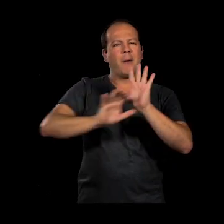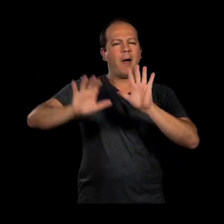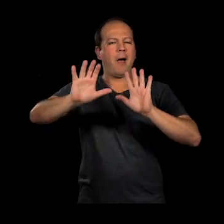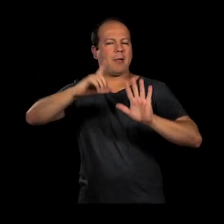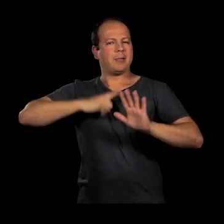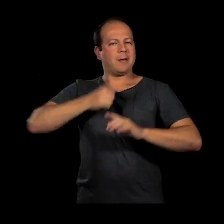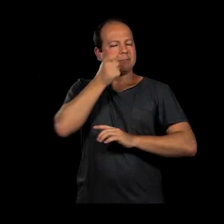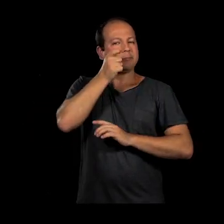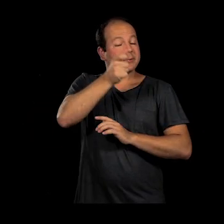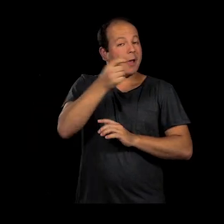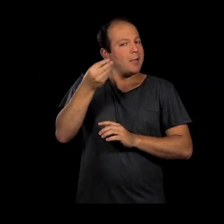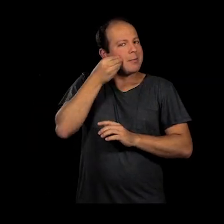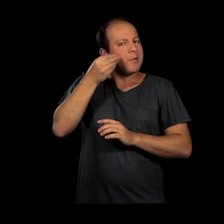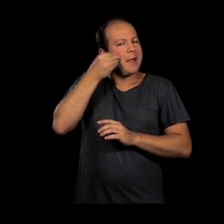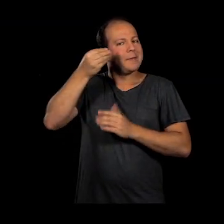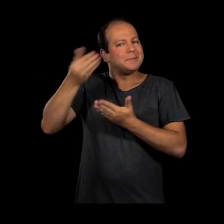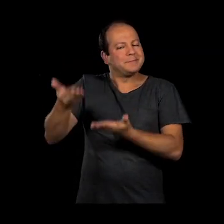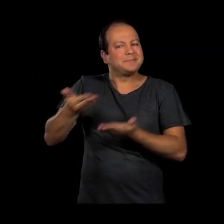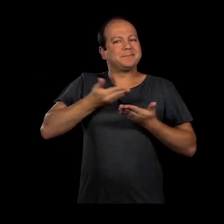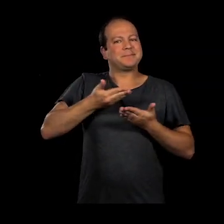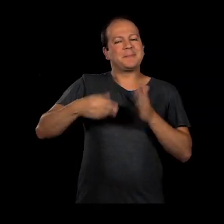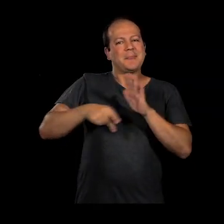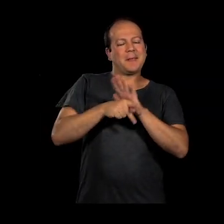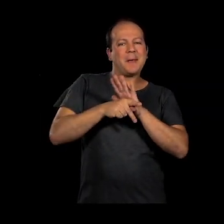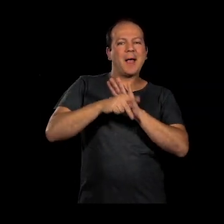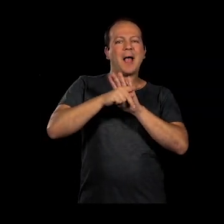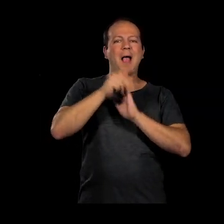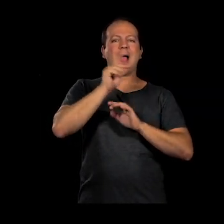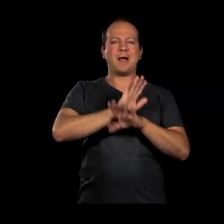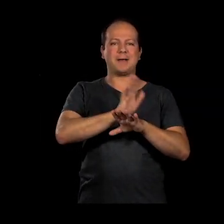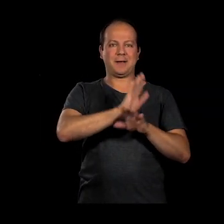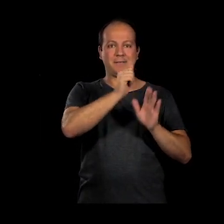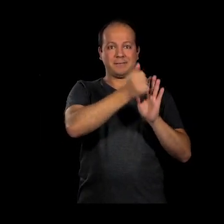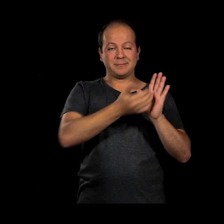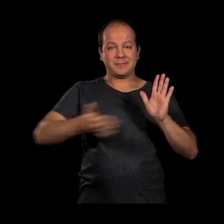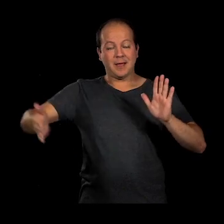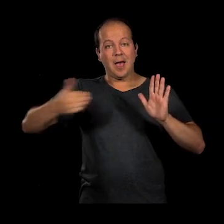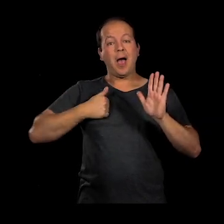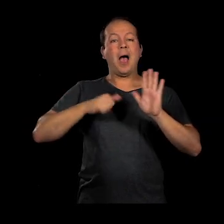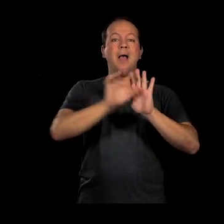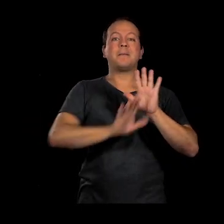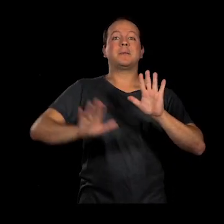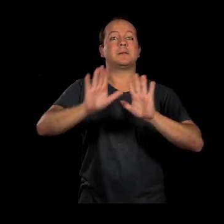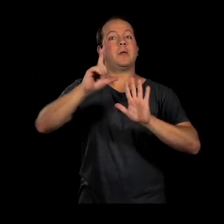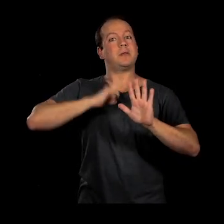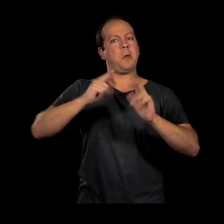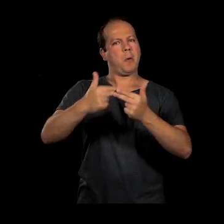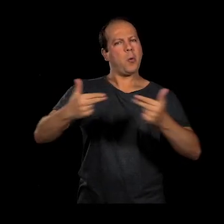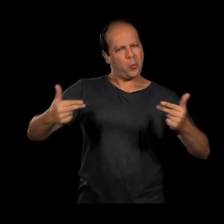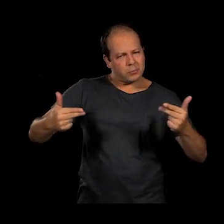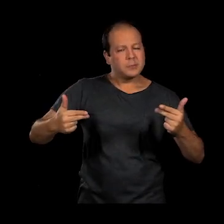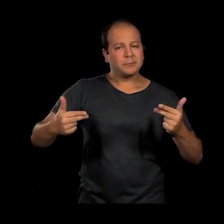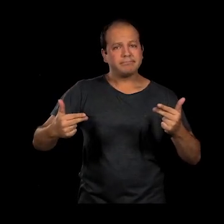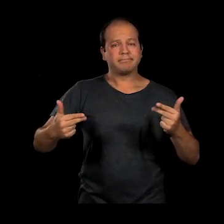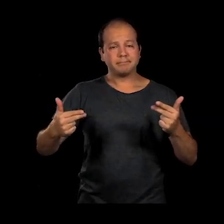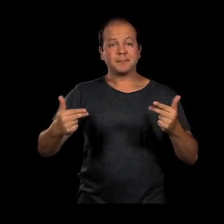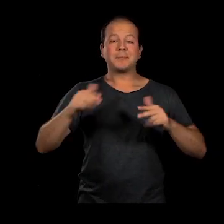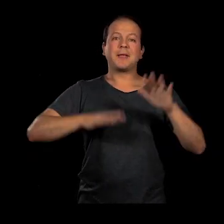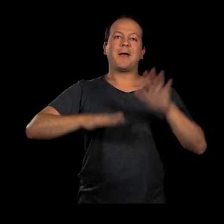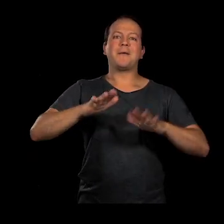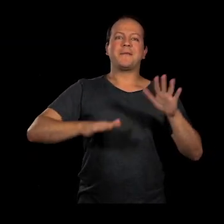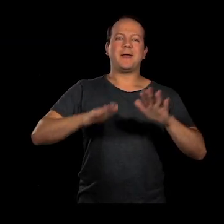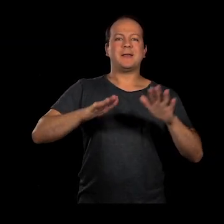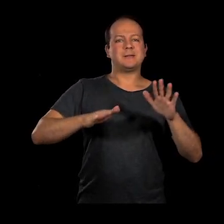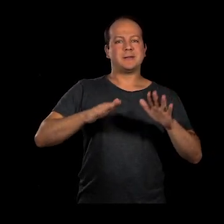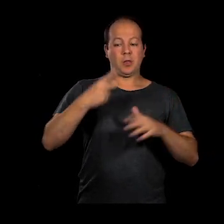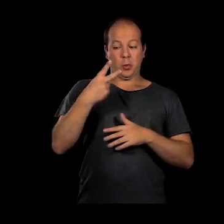alguma forma, trazer um pouco da linguagem cinematográfica para a animação. Porque a animação tem uma coisa também que muitas vezes,